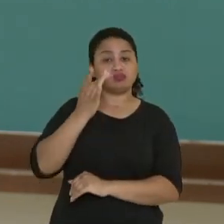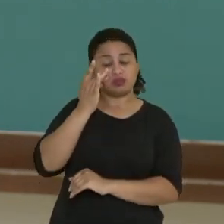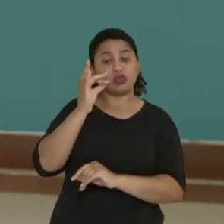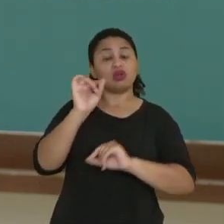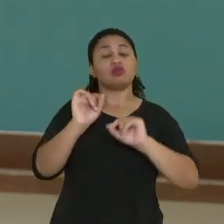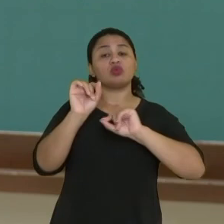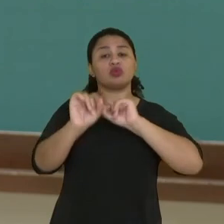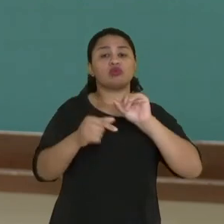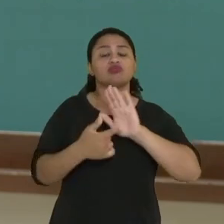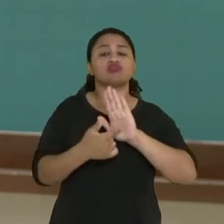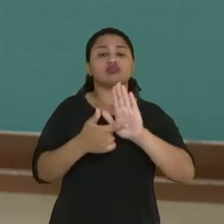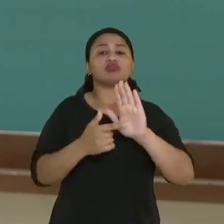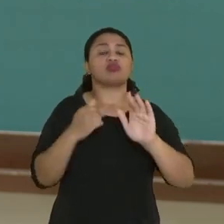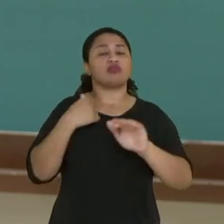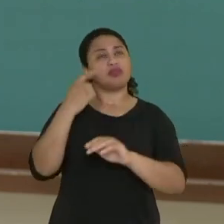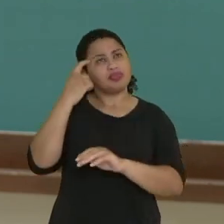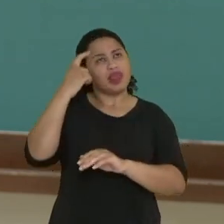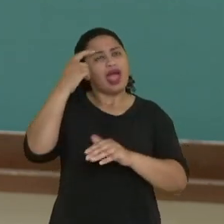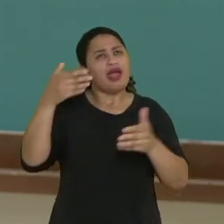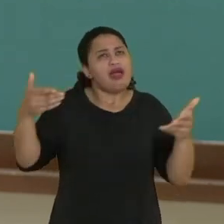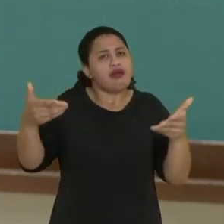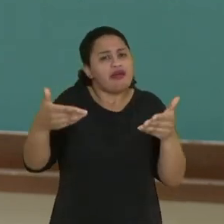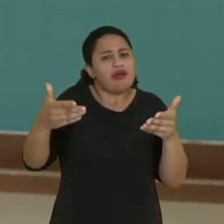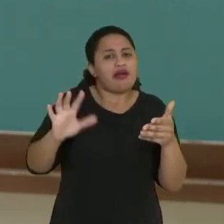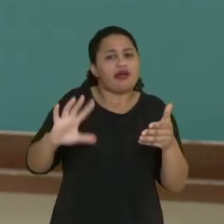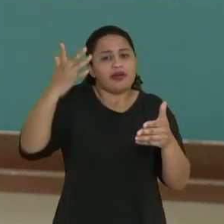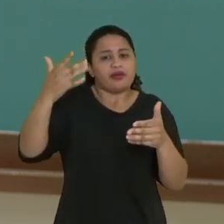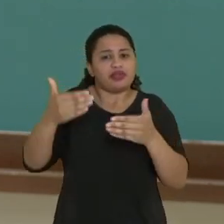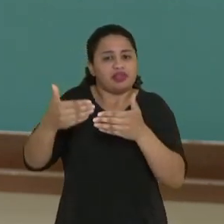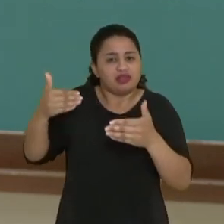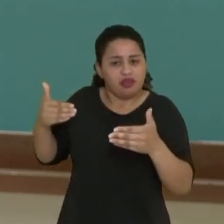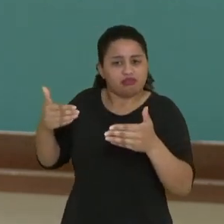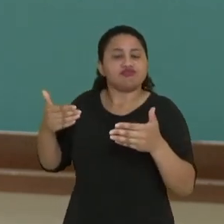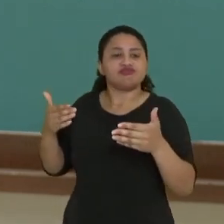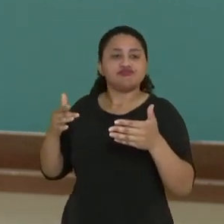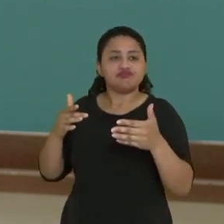passar aquela ideia, então, de atualidade, né? De que o fato é atual.